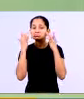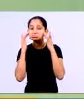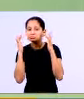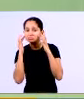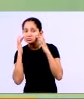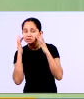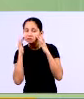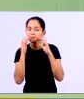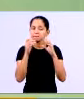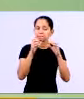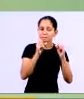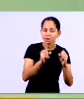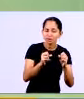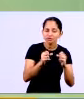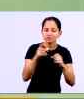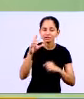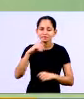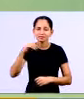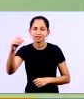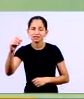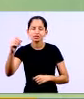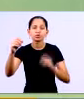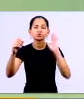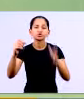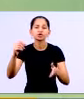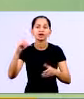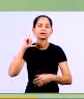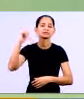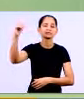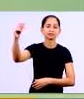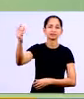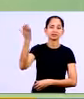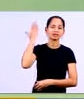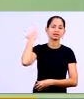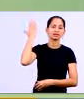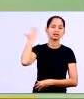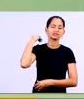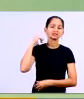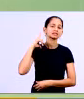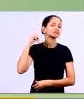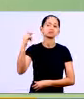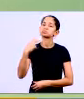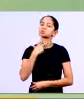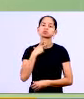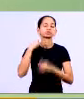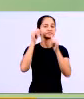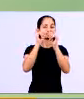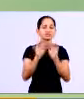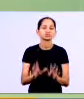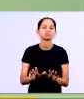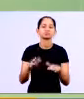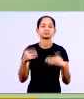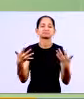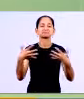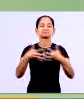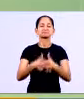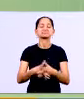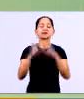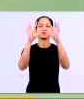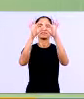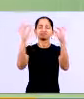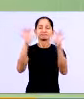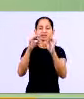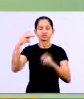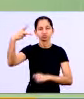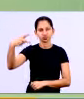se é passado ou se é presente. Eu não sei se ela não pôde sair ou se ela não pode sair. Então,